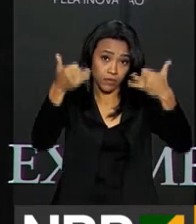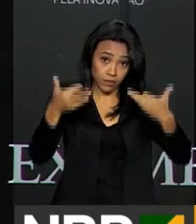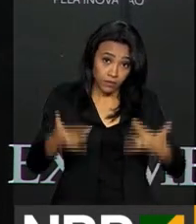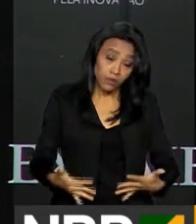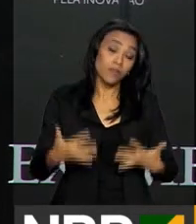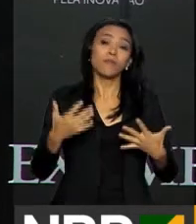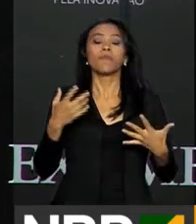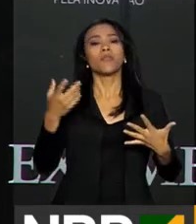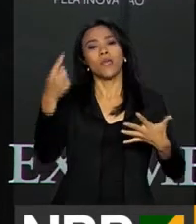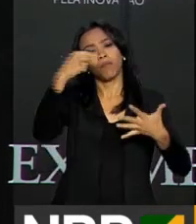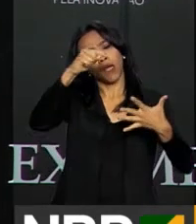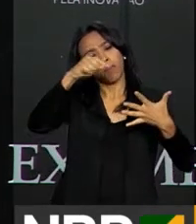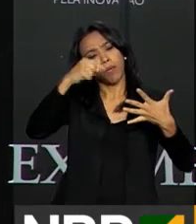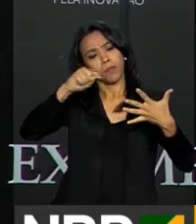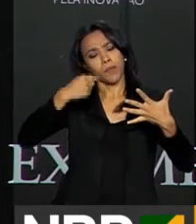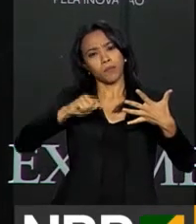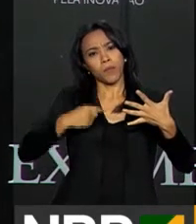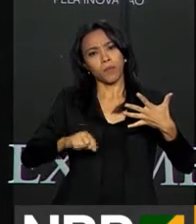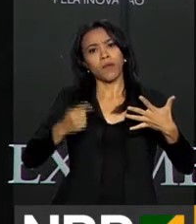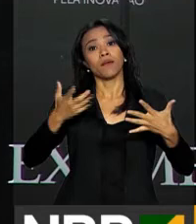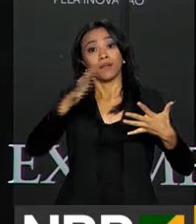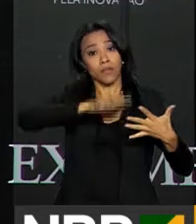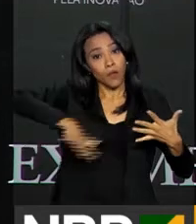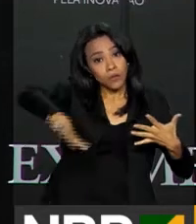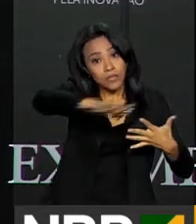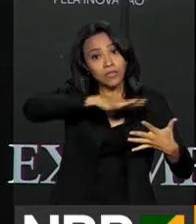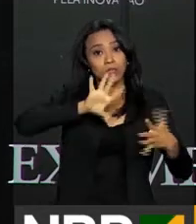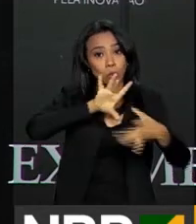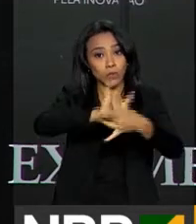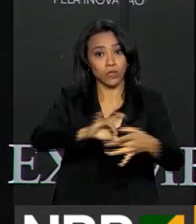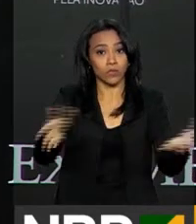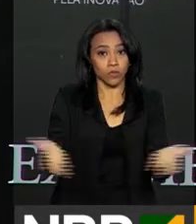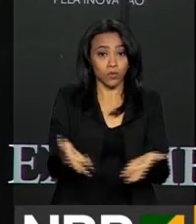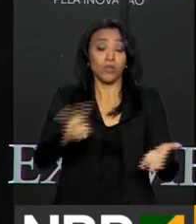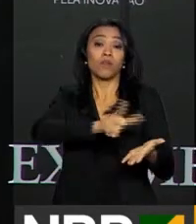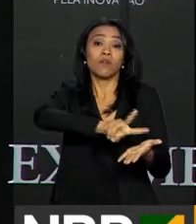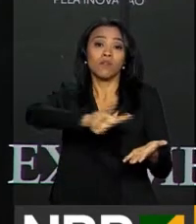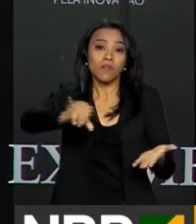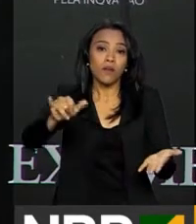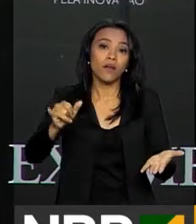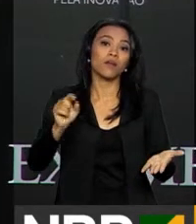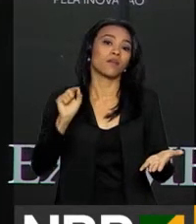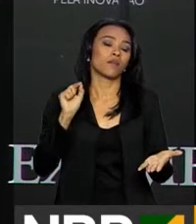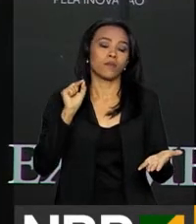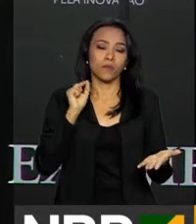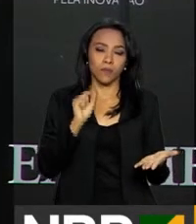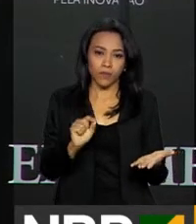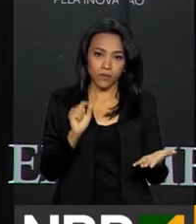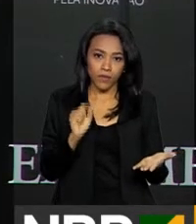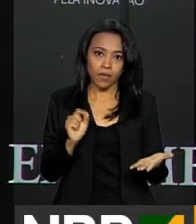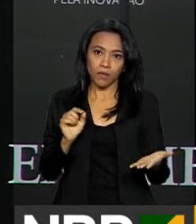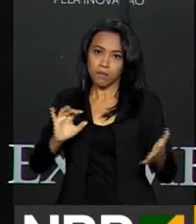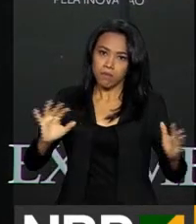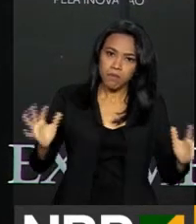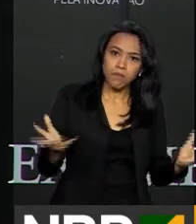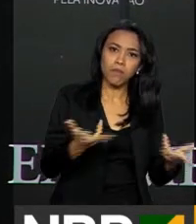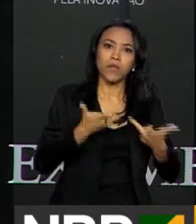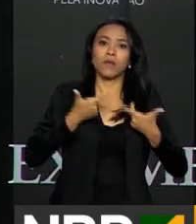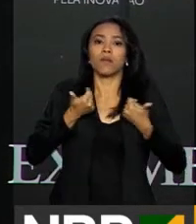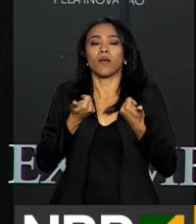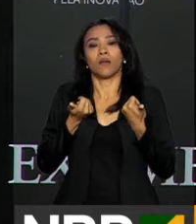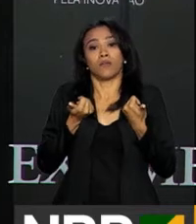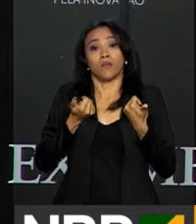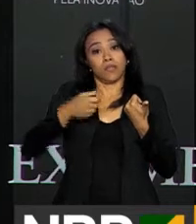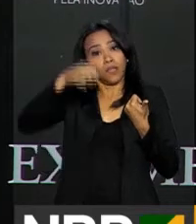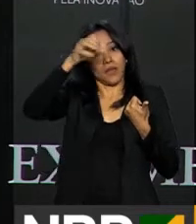economia contemporânea trarão também um aprimoramento da educação tecnológica.